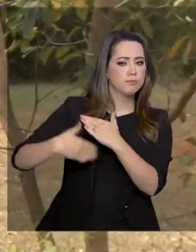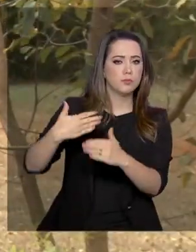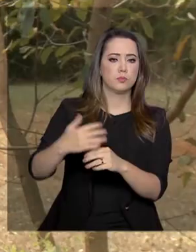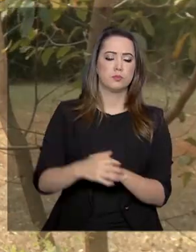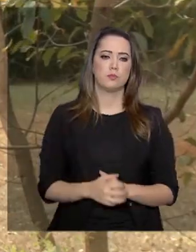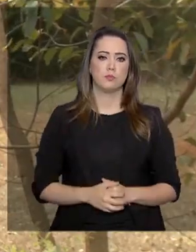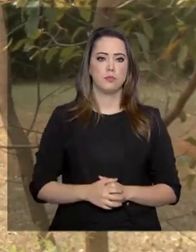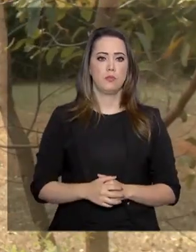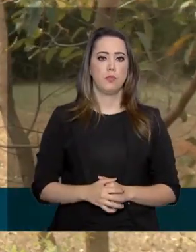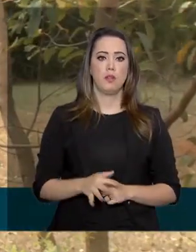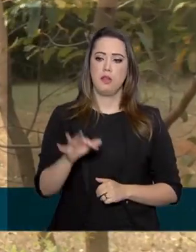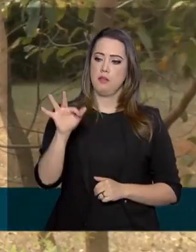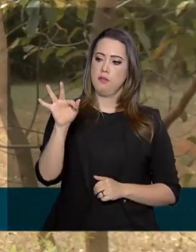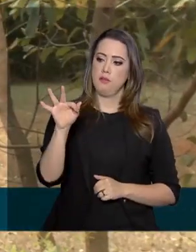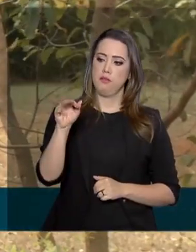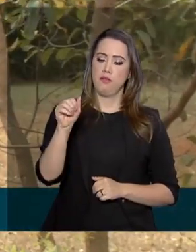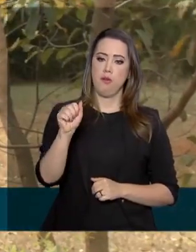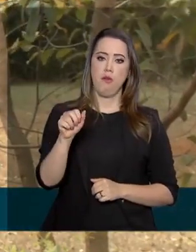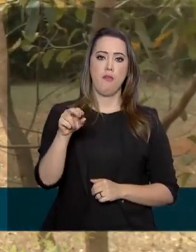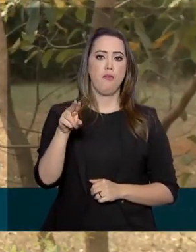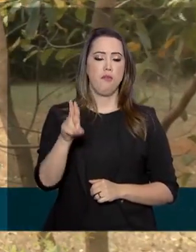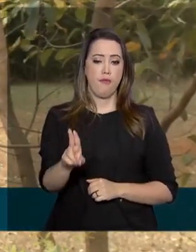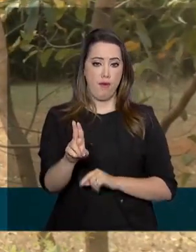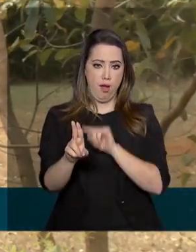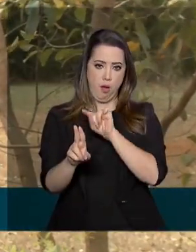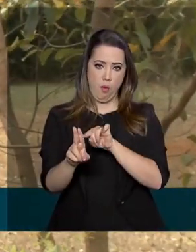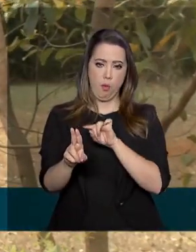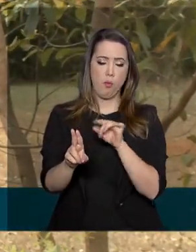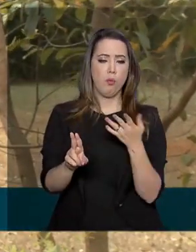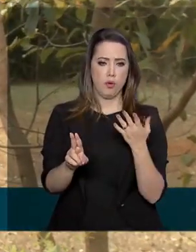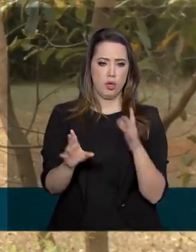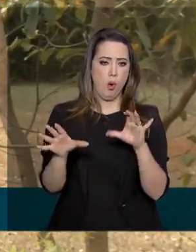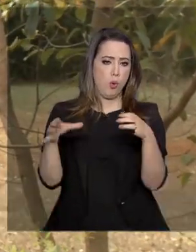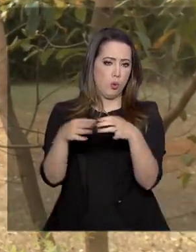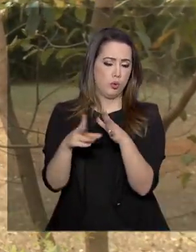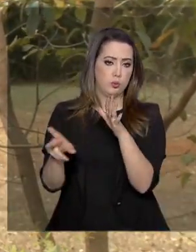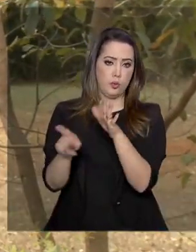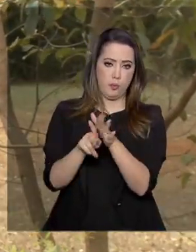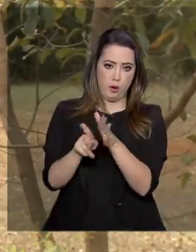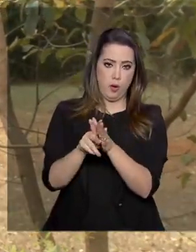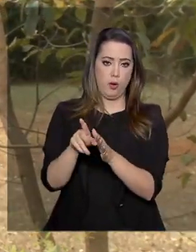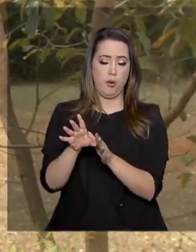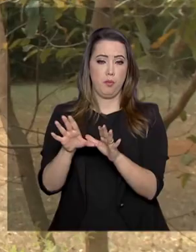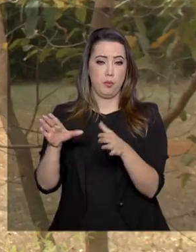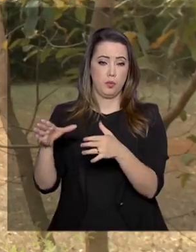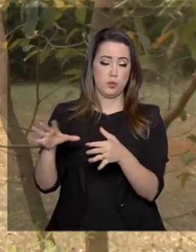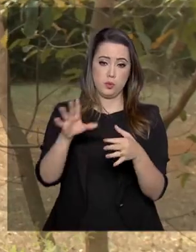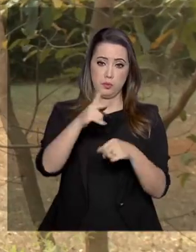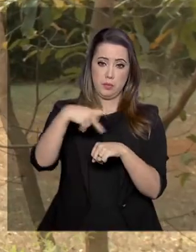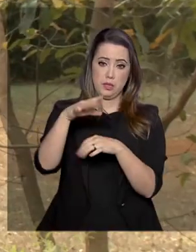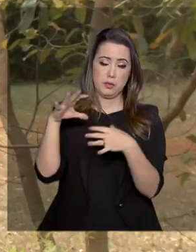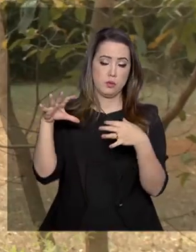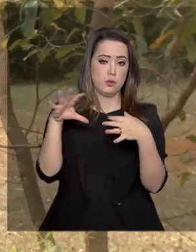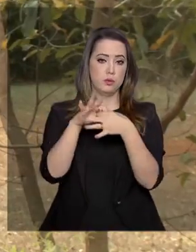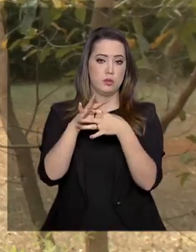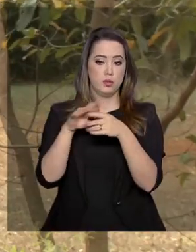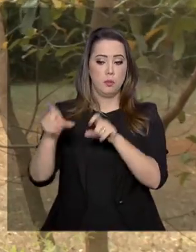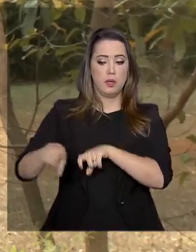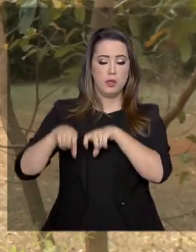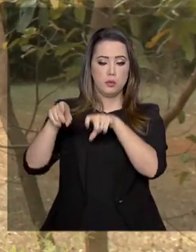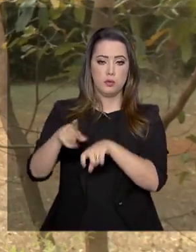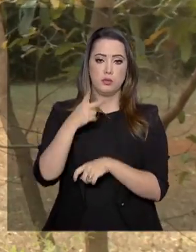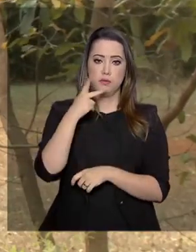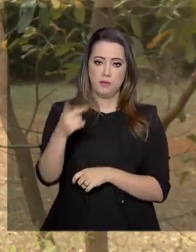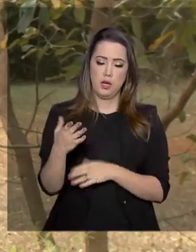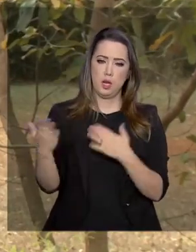Segundo a FAO, Organização das Nações Unidas para Alimentação e Agricultura, o uso de defensivos por aqui é